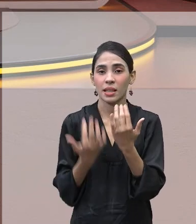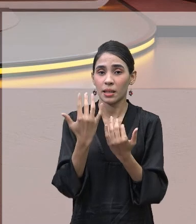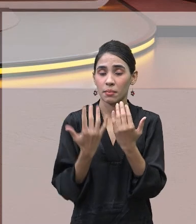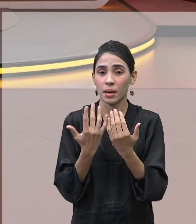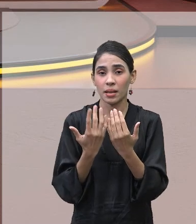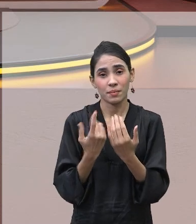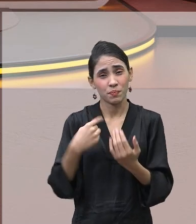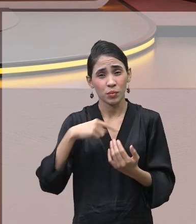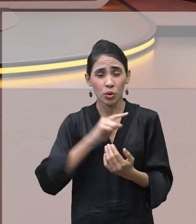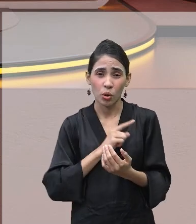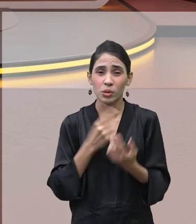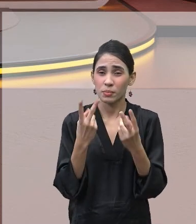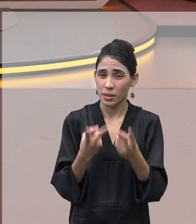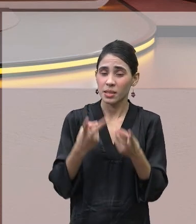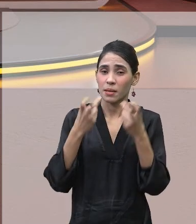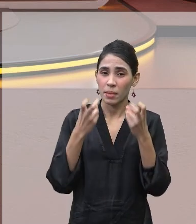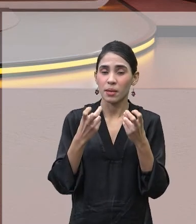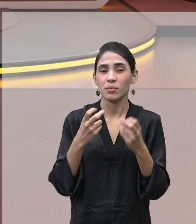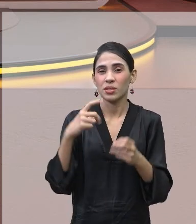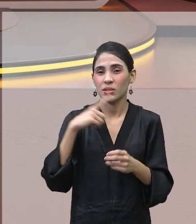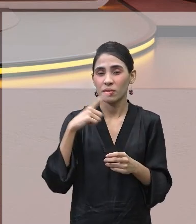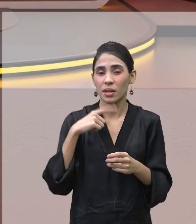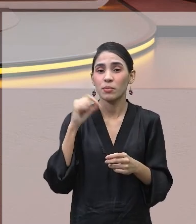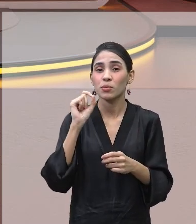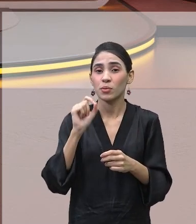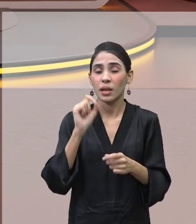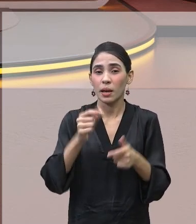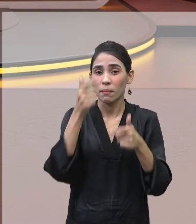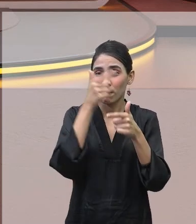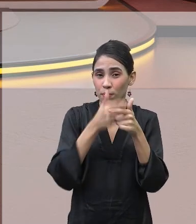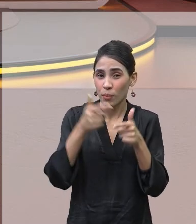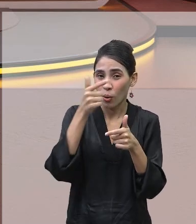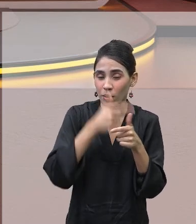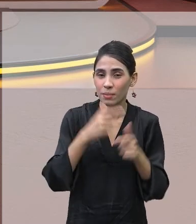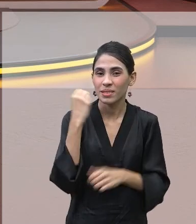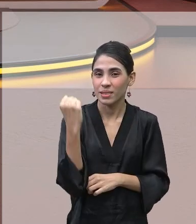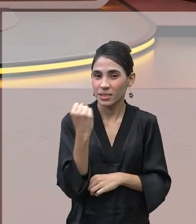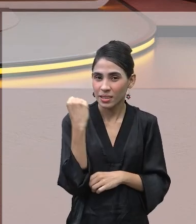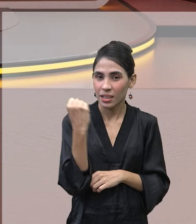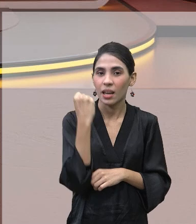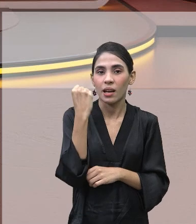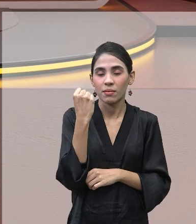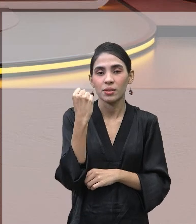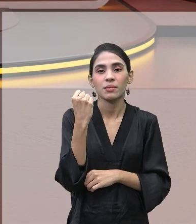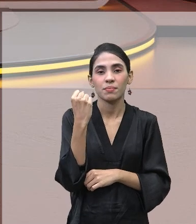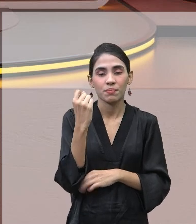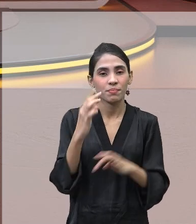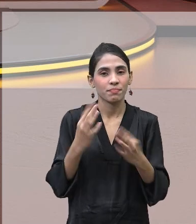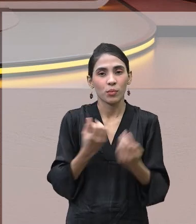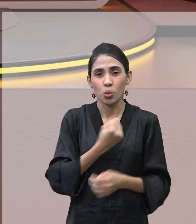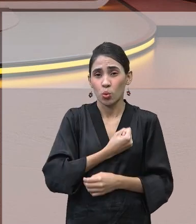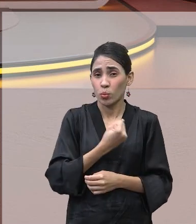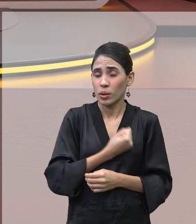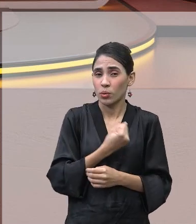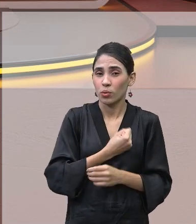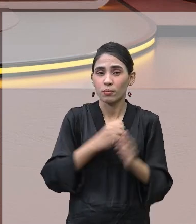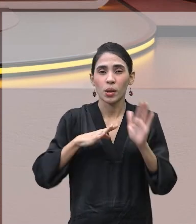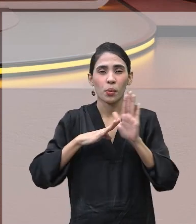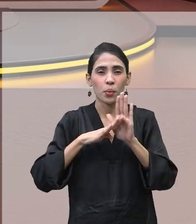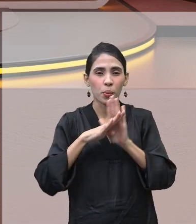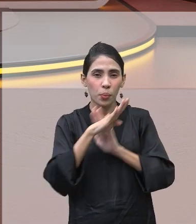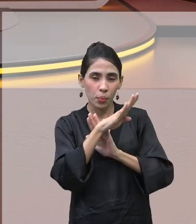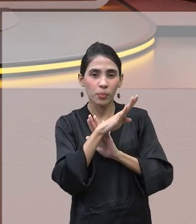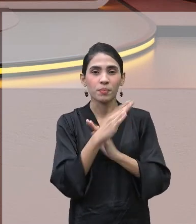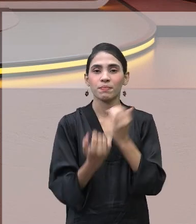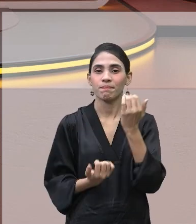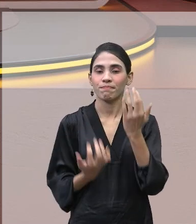nós testemunhamos, nós tivemos aí problemas que ultrapassaram todos os números no que diz respeito a